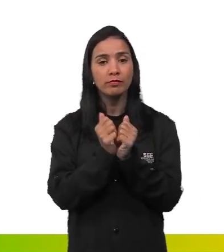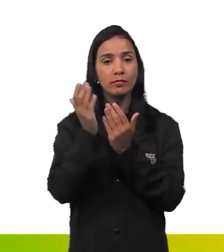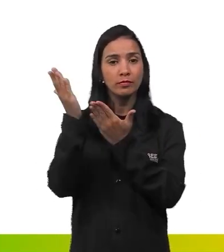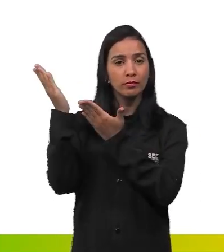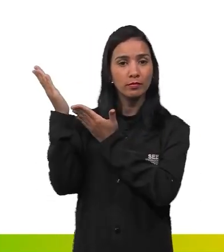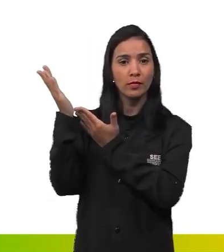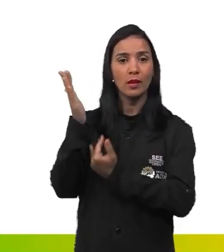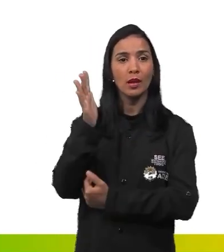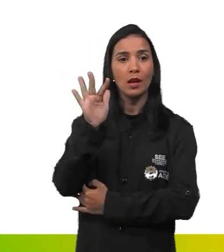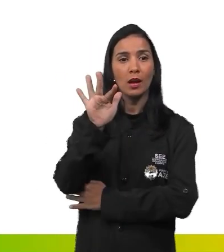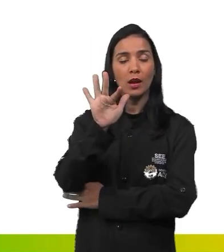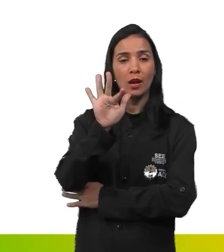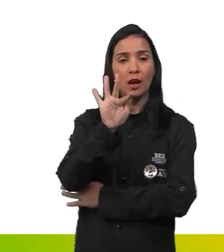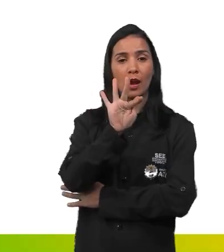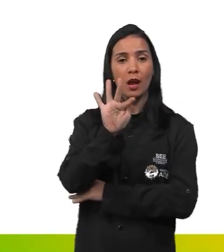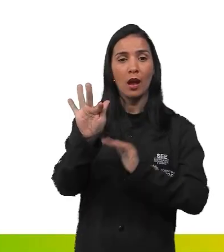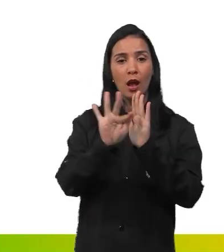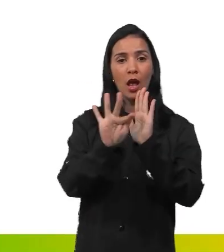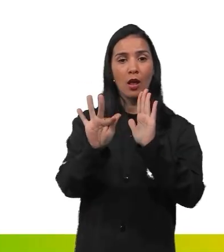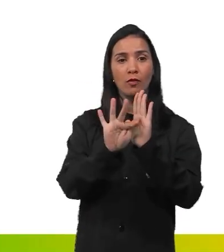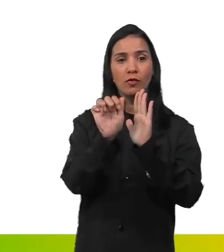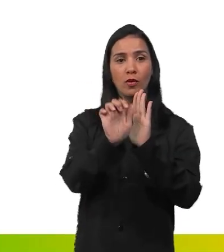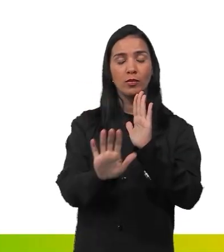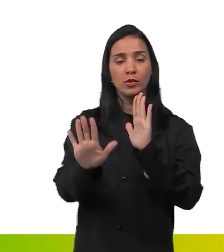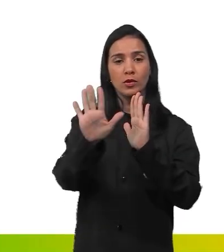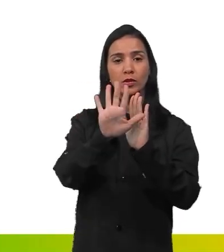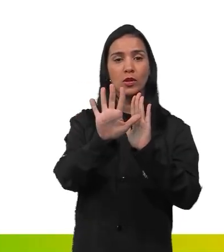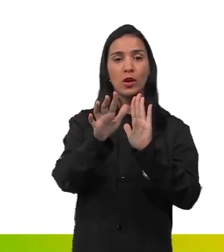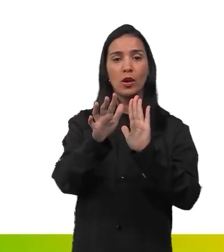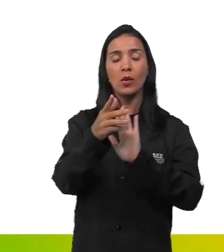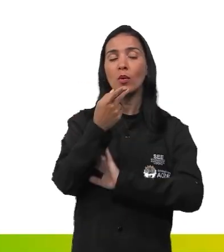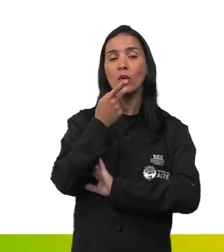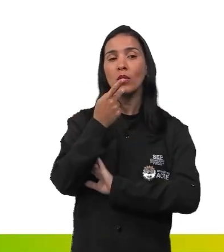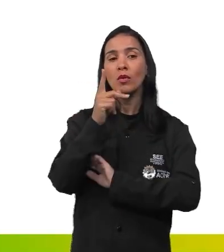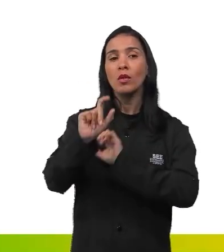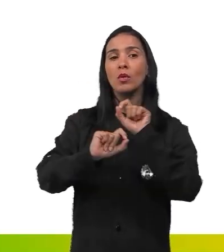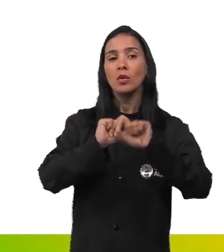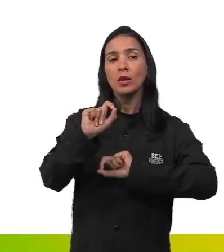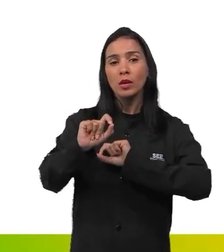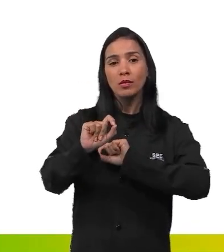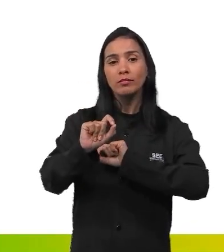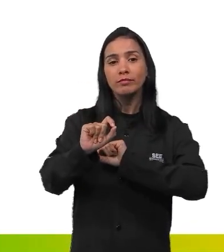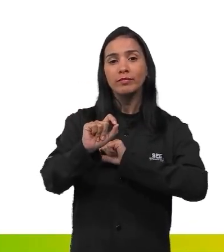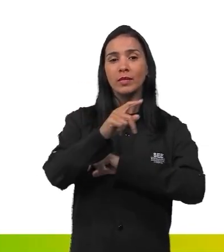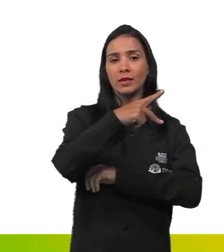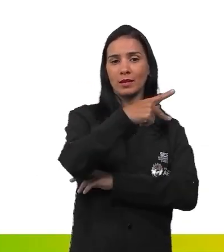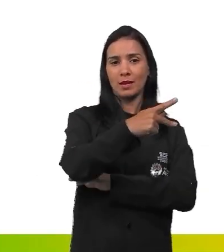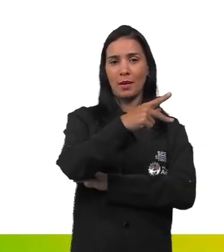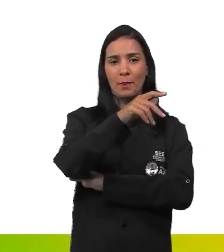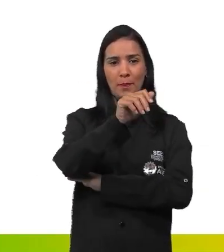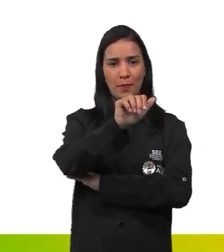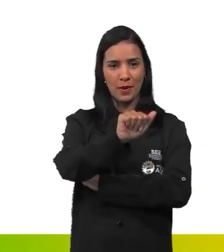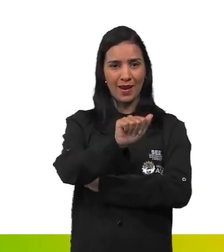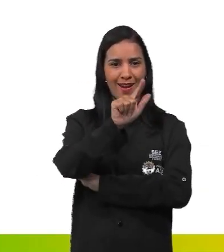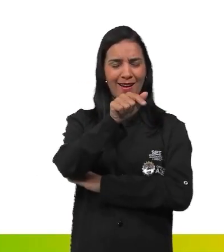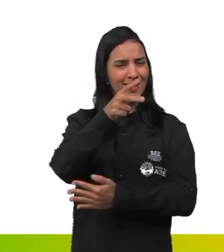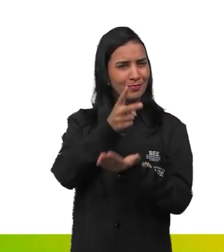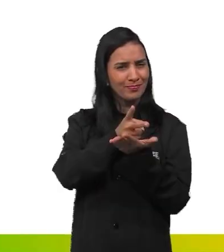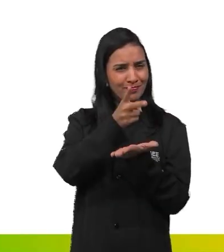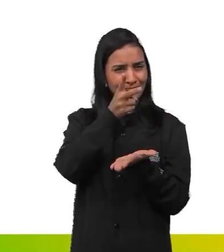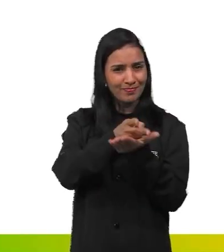que o termo geral da PA, um termo de uma posição qualquer, é sempre igual ao primeiro